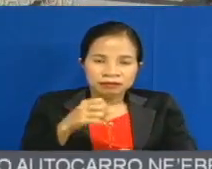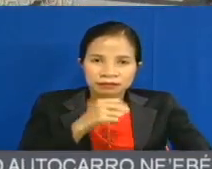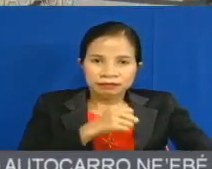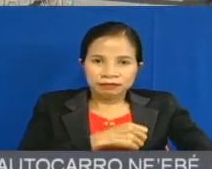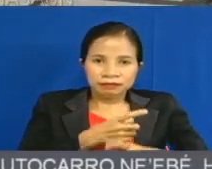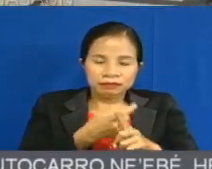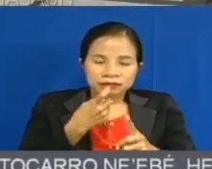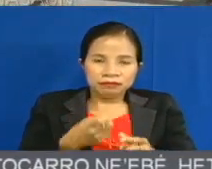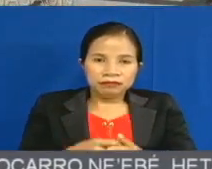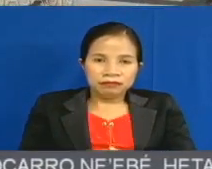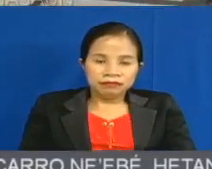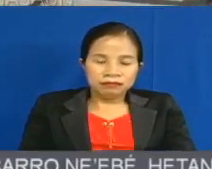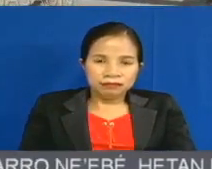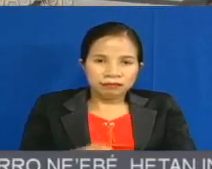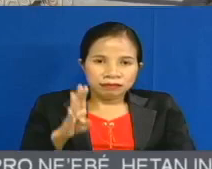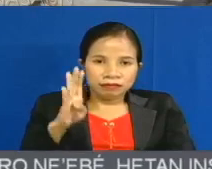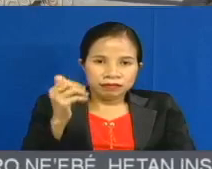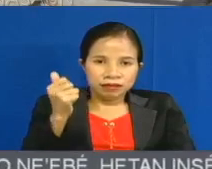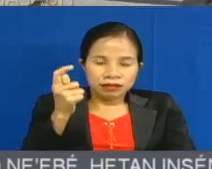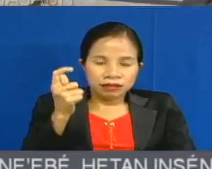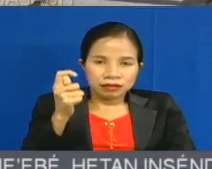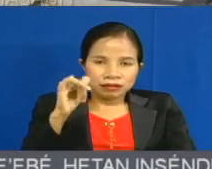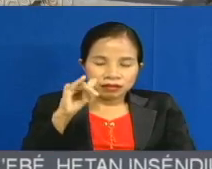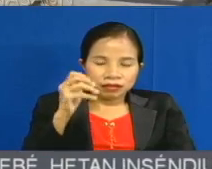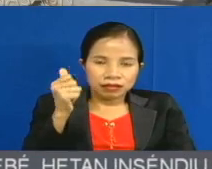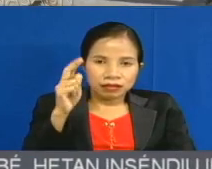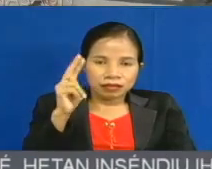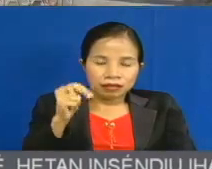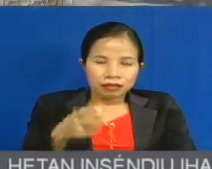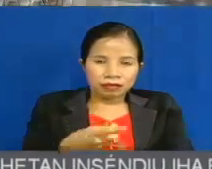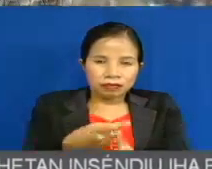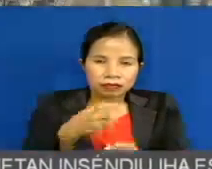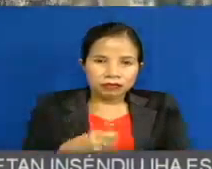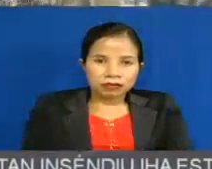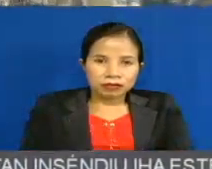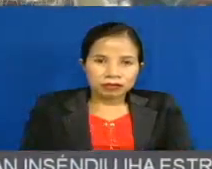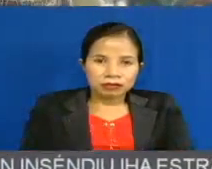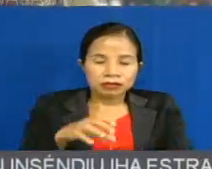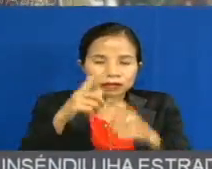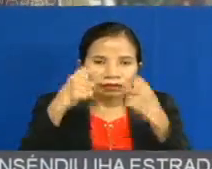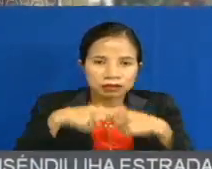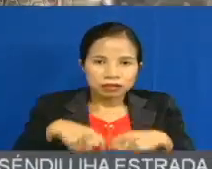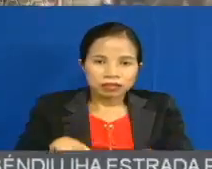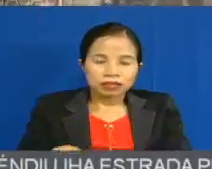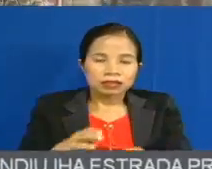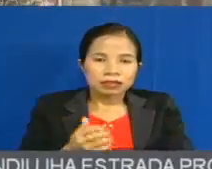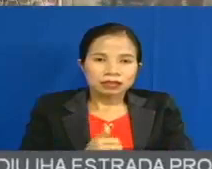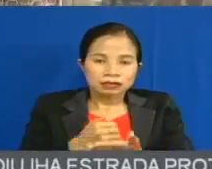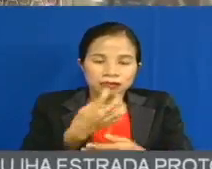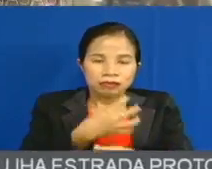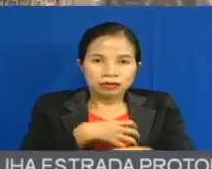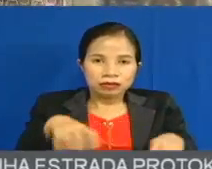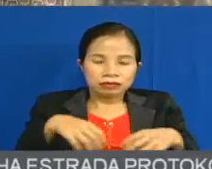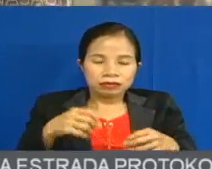composto, Rusi Batalhão Ida. Rusi, componente naval, unidade de apoio serviço,